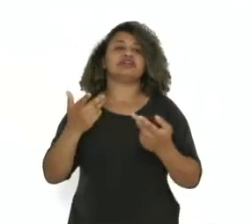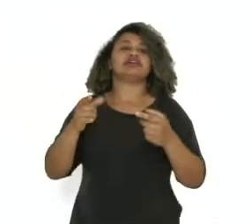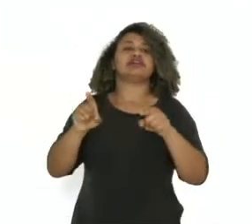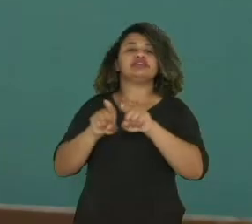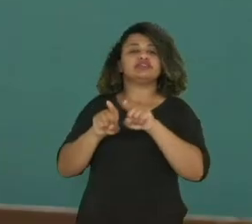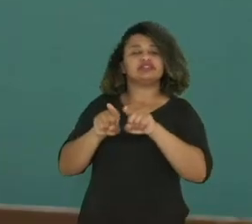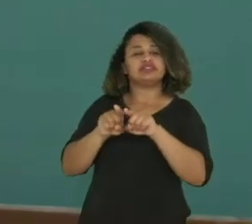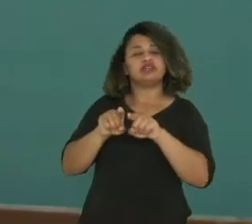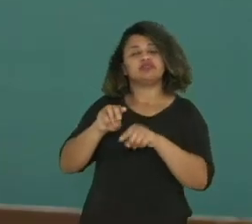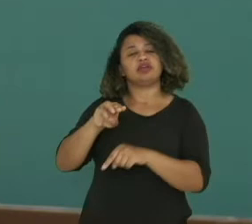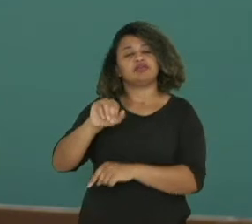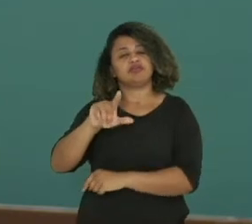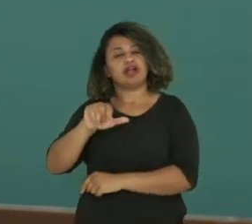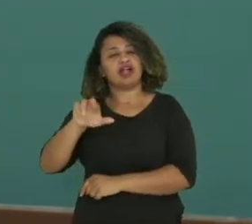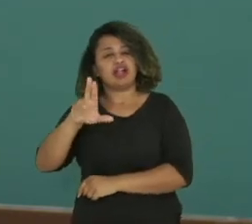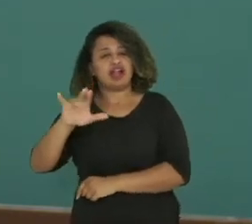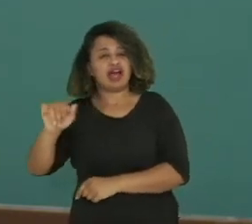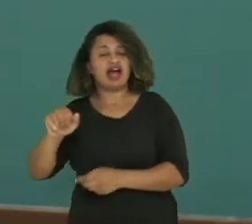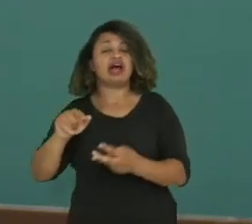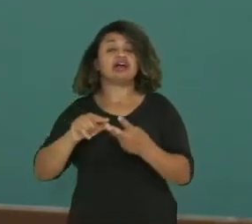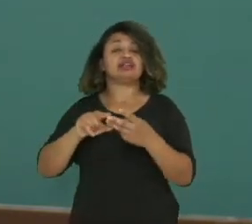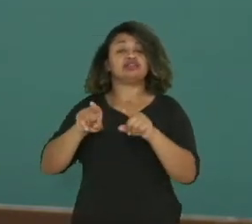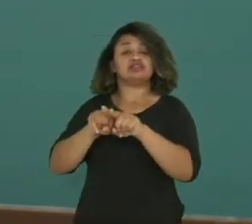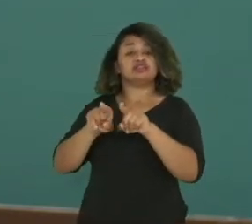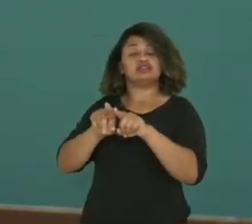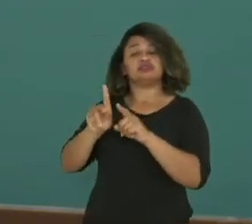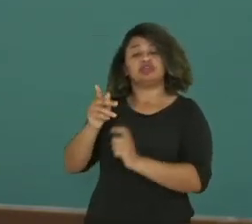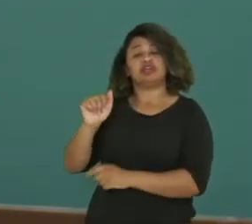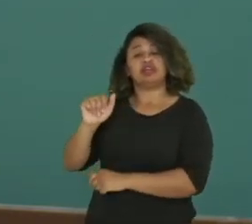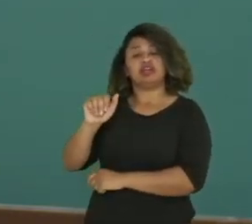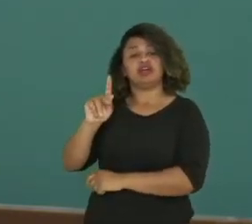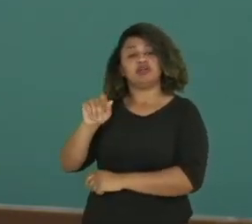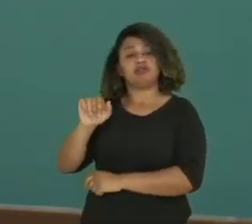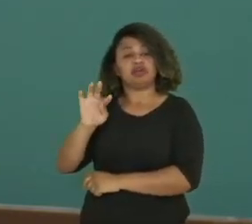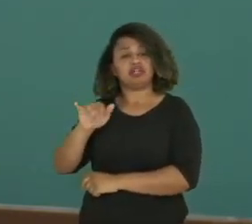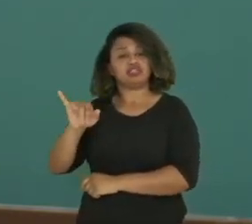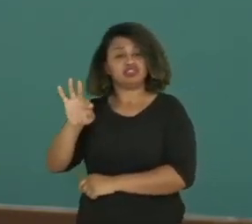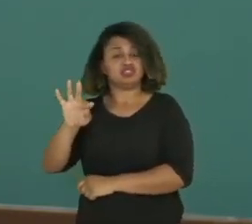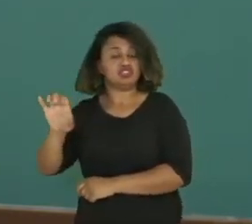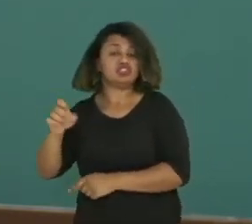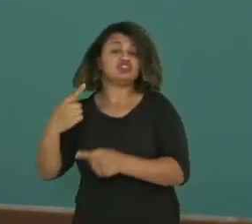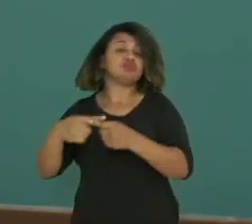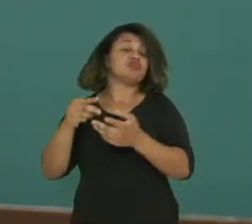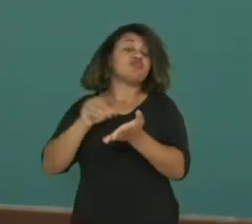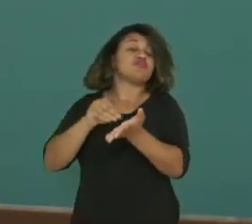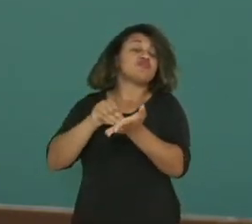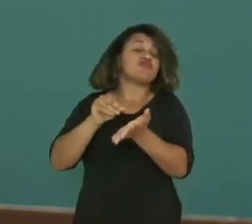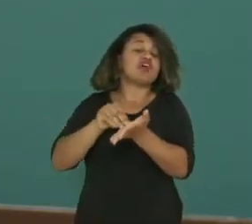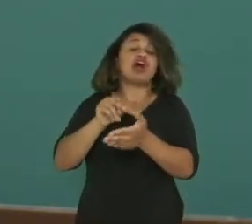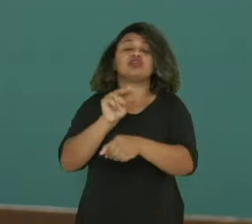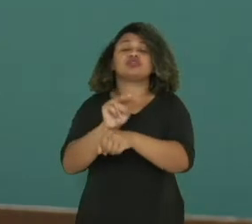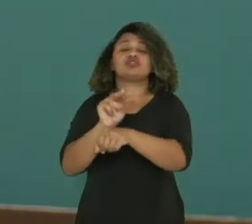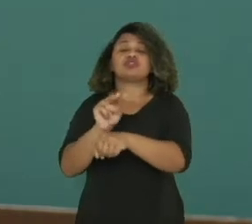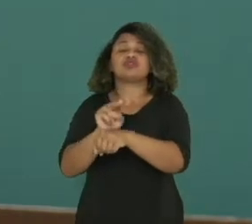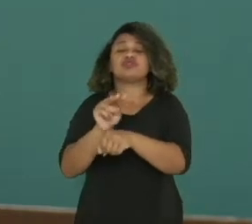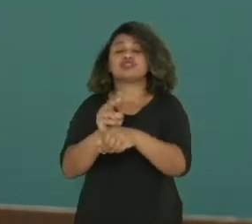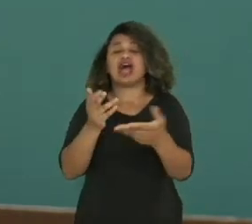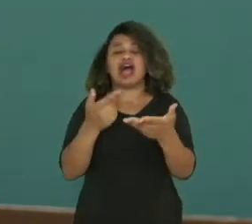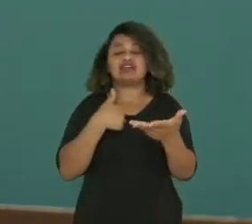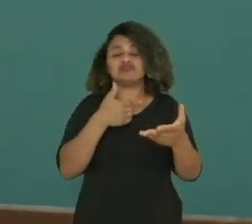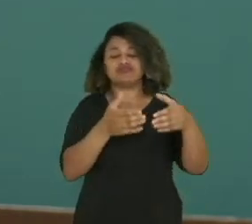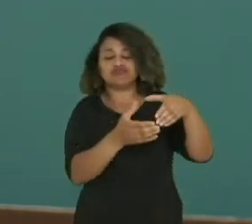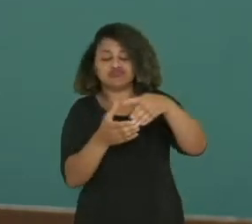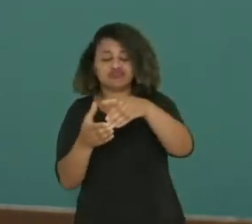a malária, a hepatite, que são resultado dessa falta de acesso a serviços de saneamento